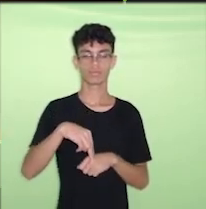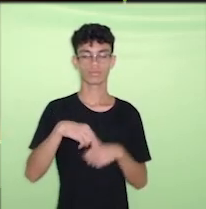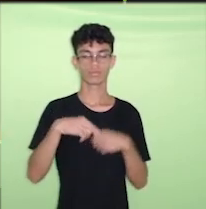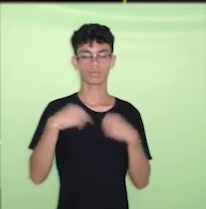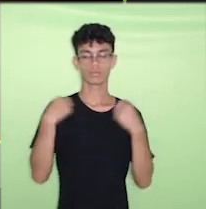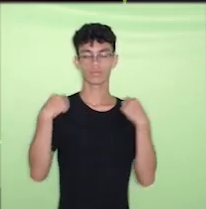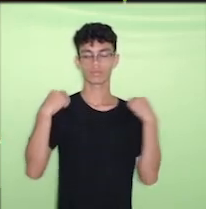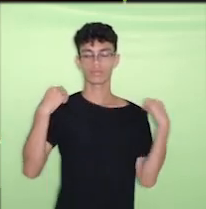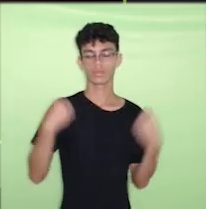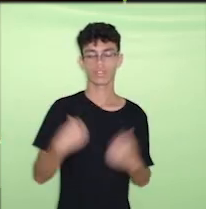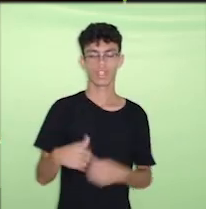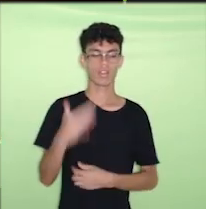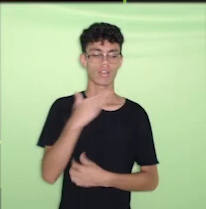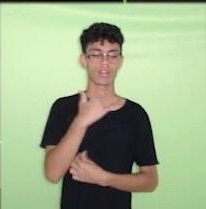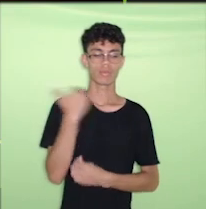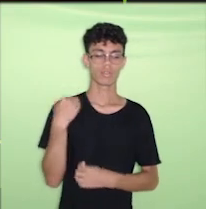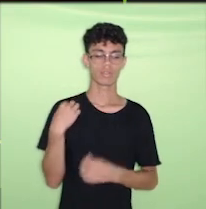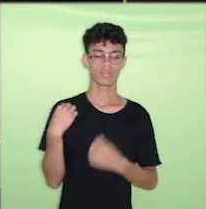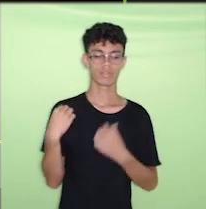Eu vou morrer, senhor.